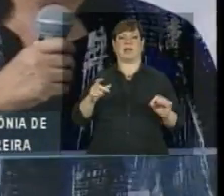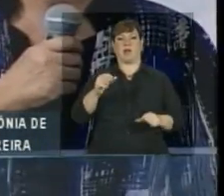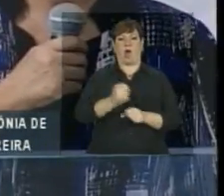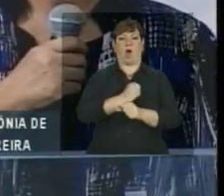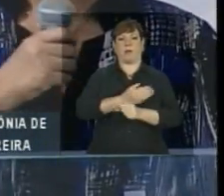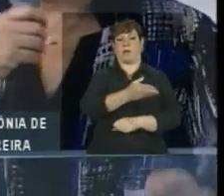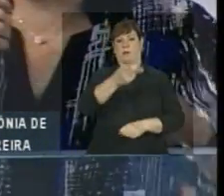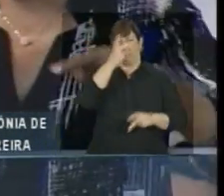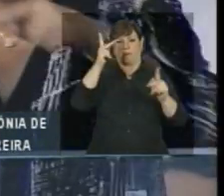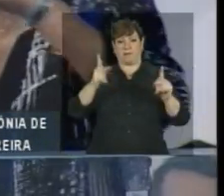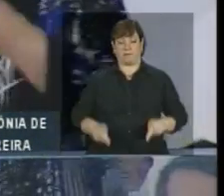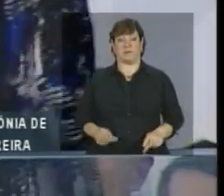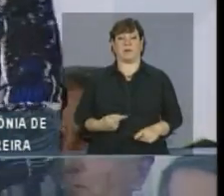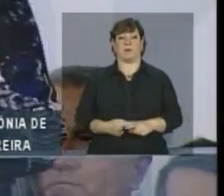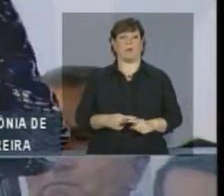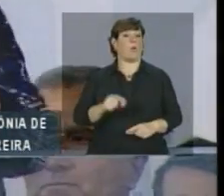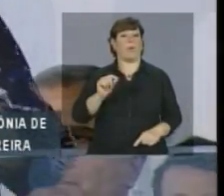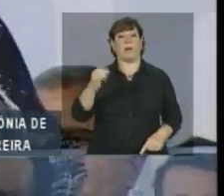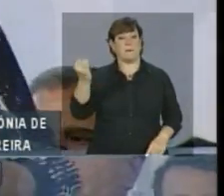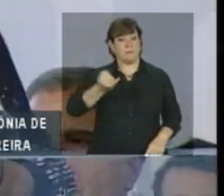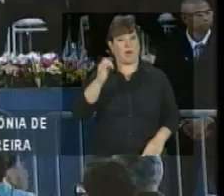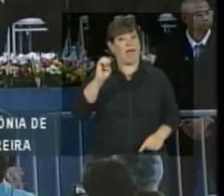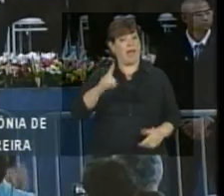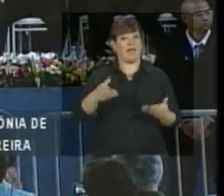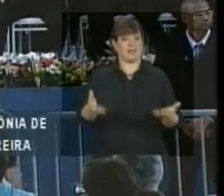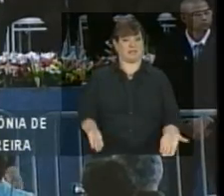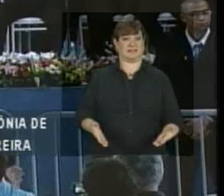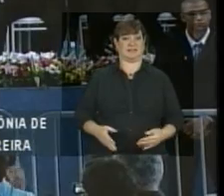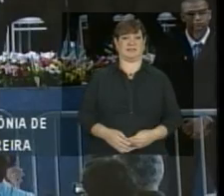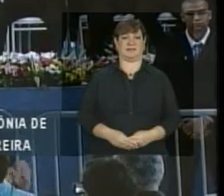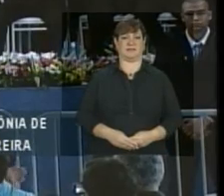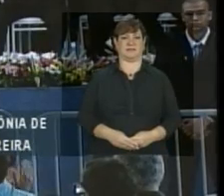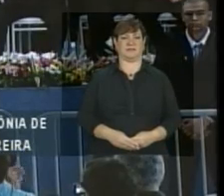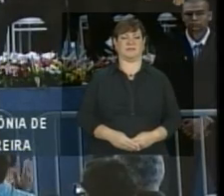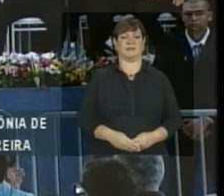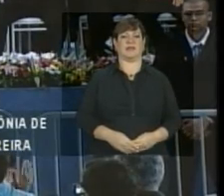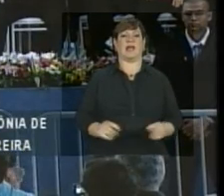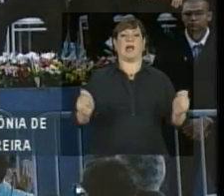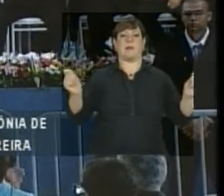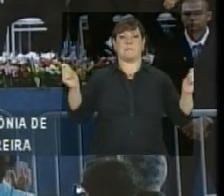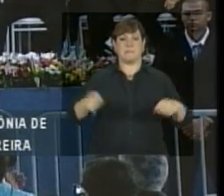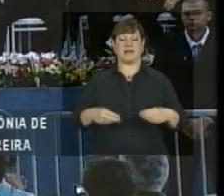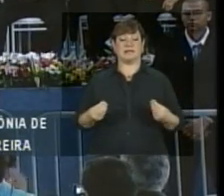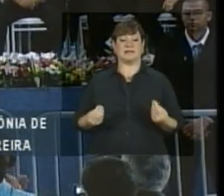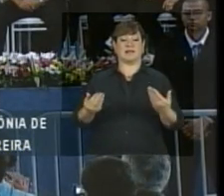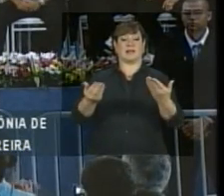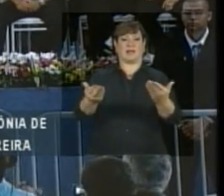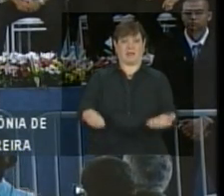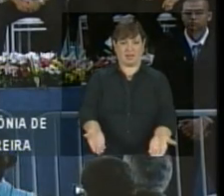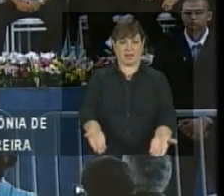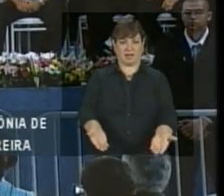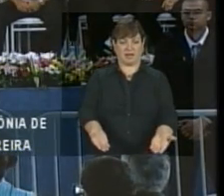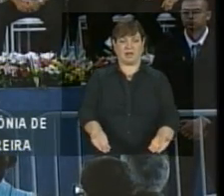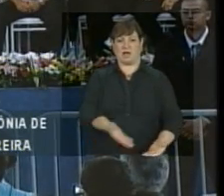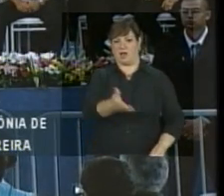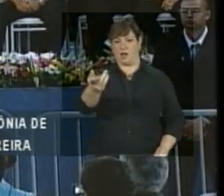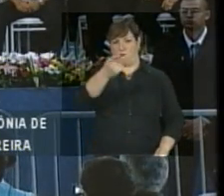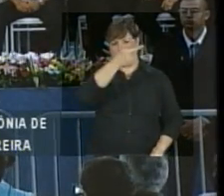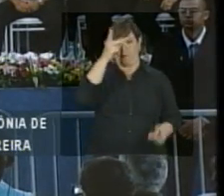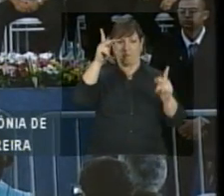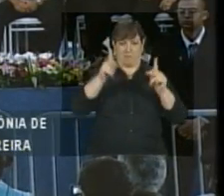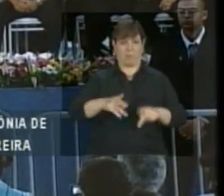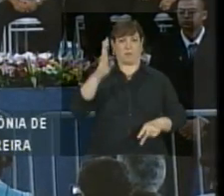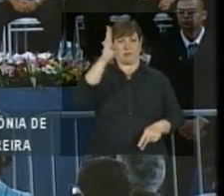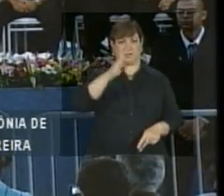população. Porque o que importa é justamente isso: ser capaz de entregar ao povo